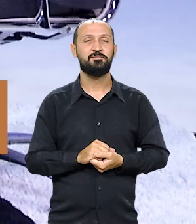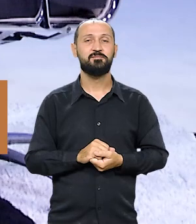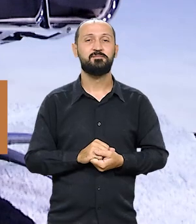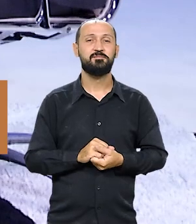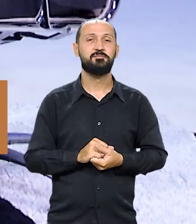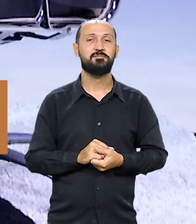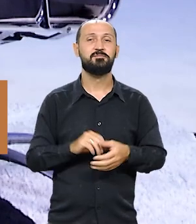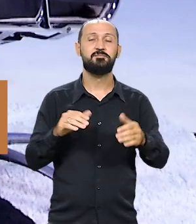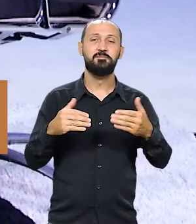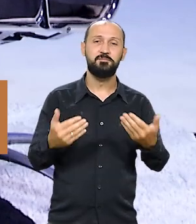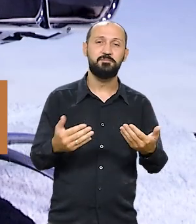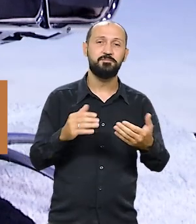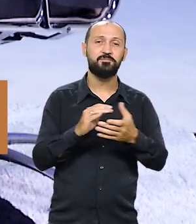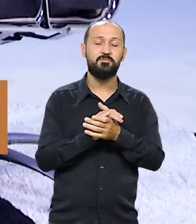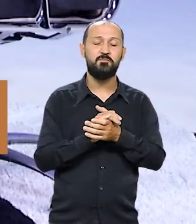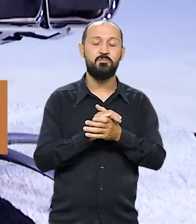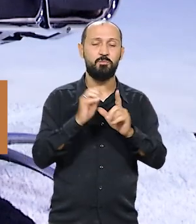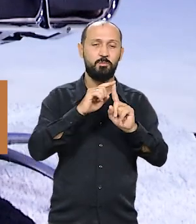situação, né? Então,